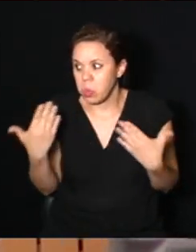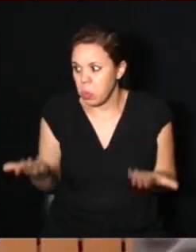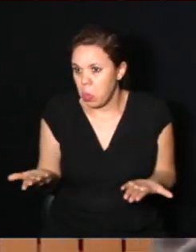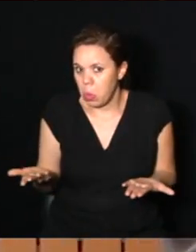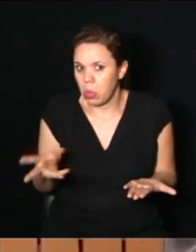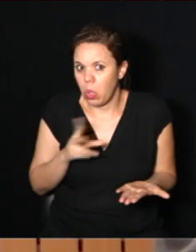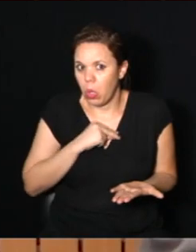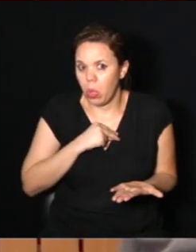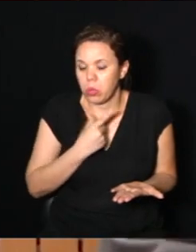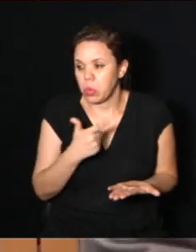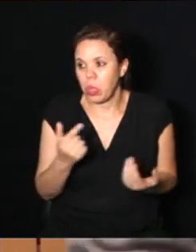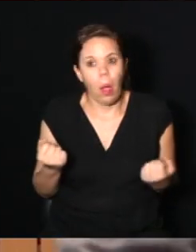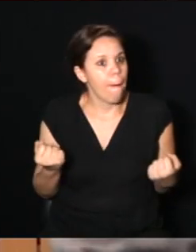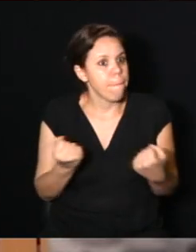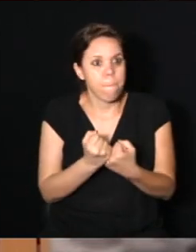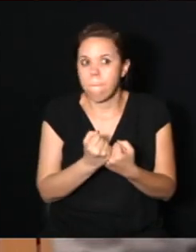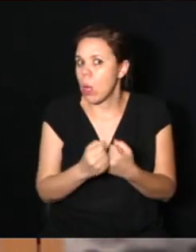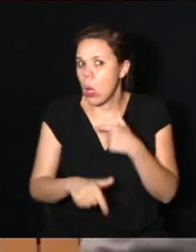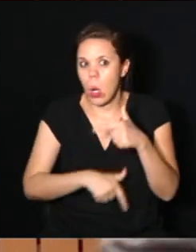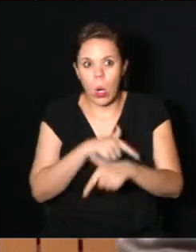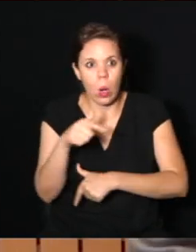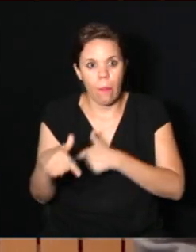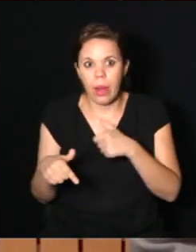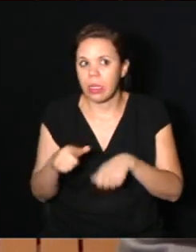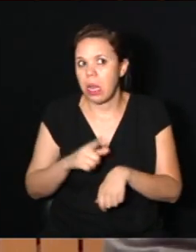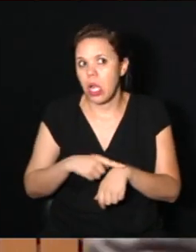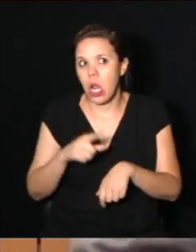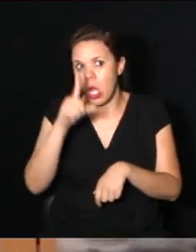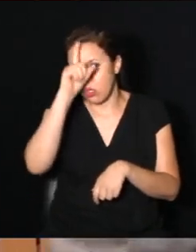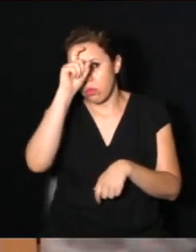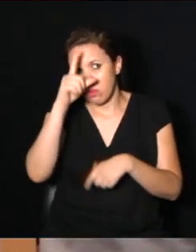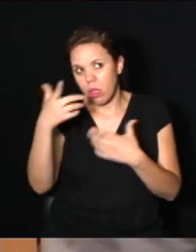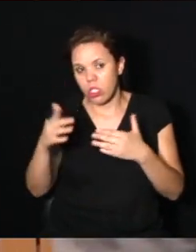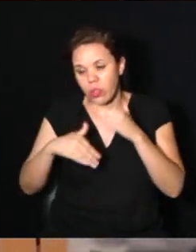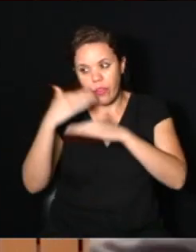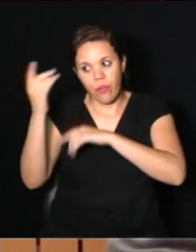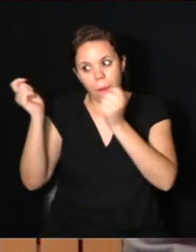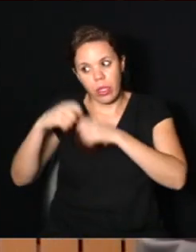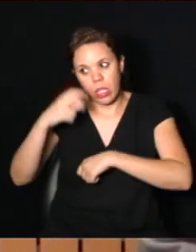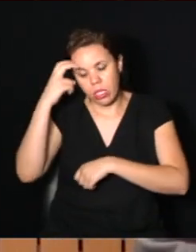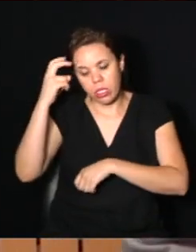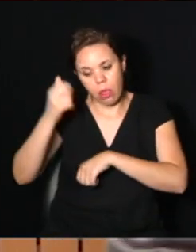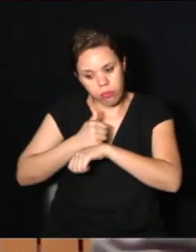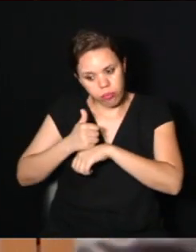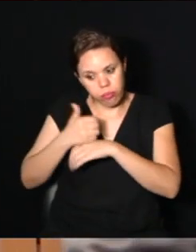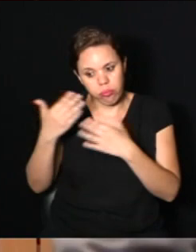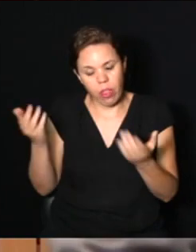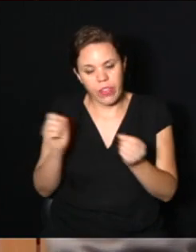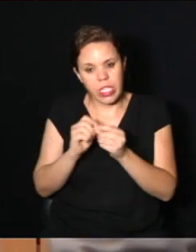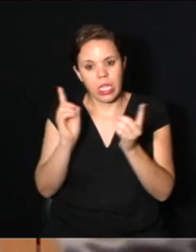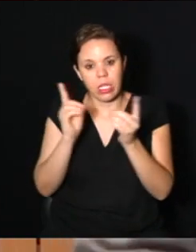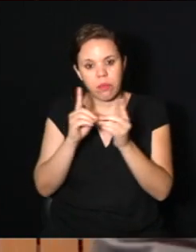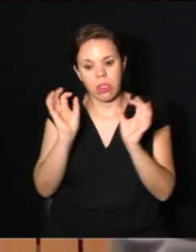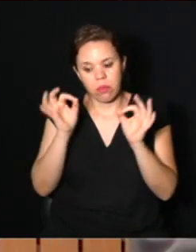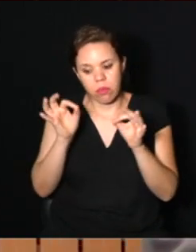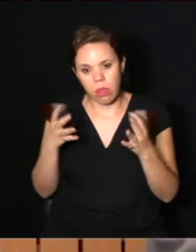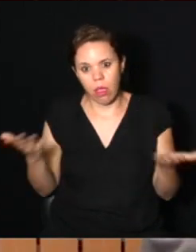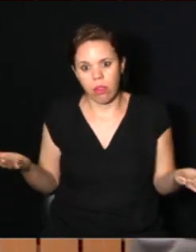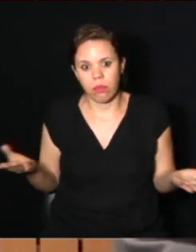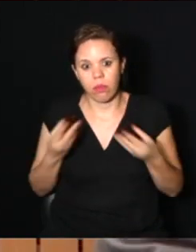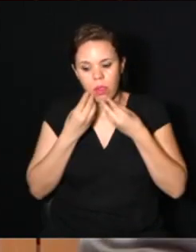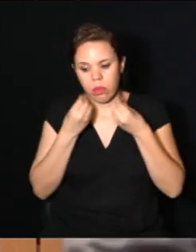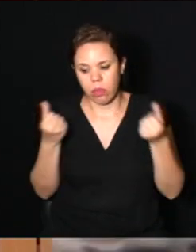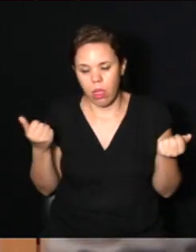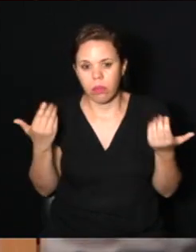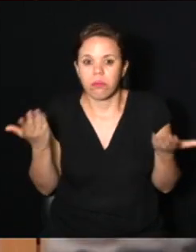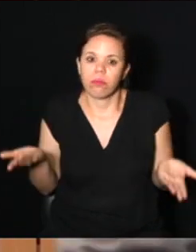disso, sem as condições mínimas para que os mesmos possam desenvolver suas potencialidades, né, fazer o atendimento adequado.